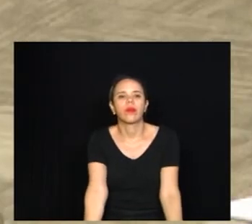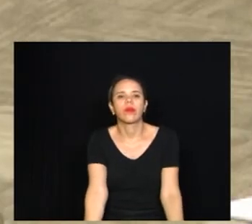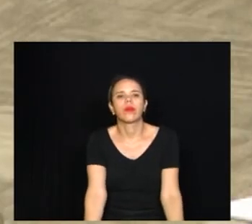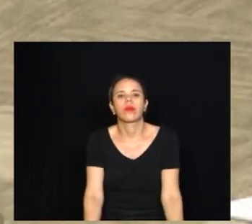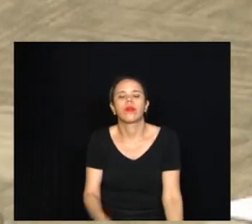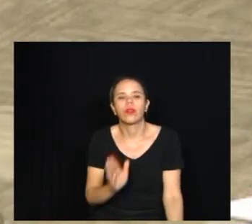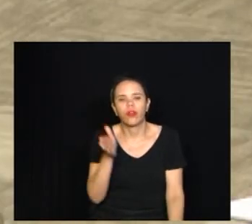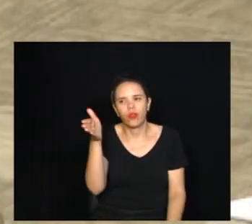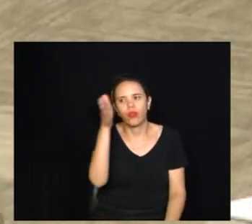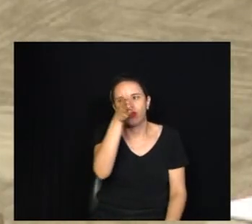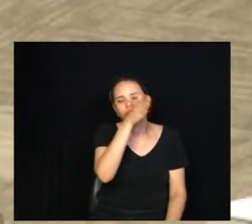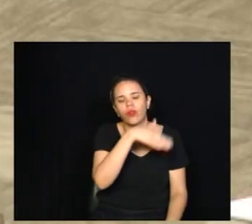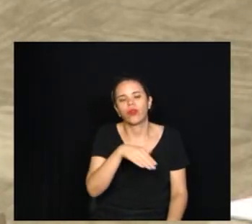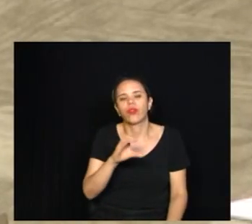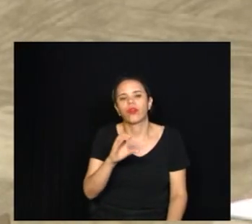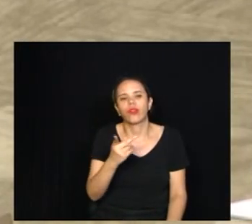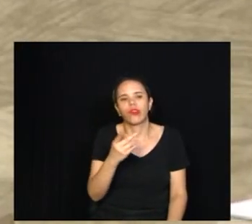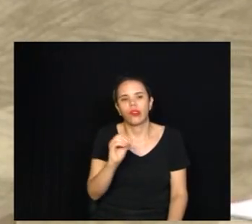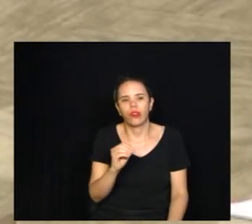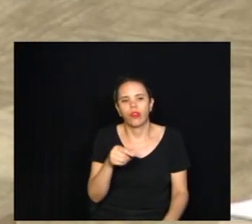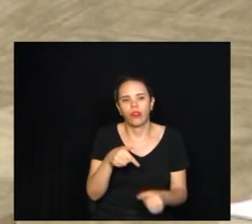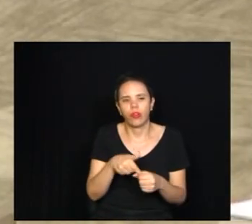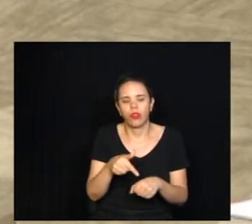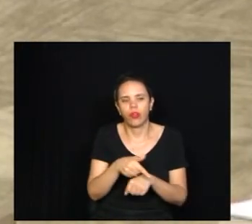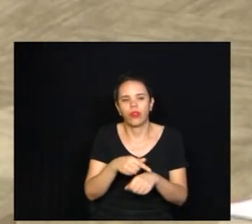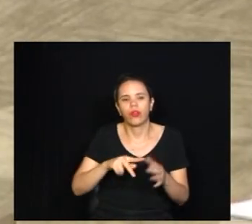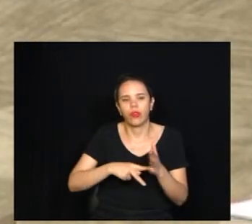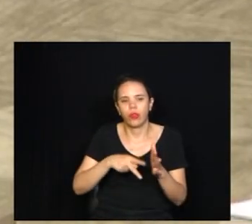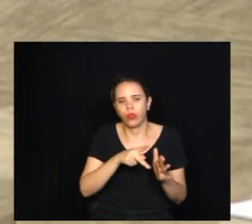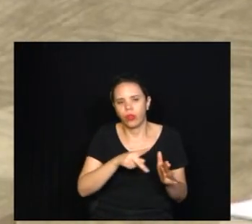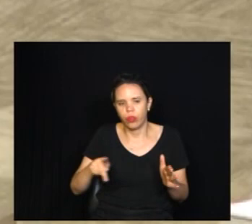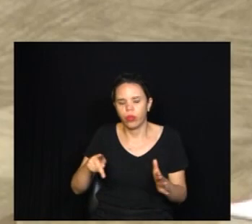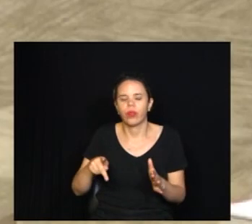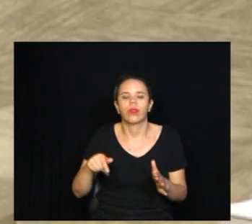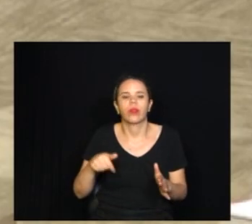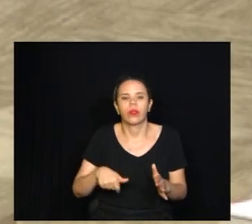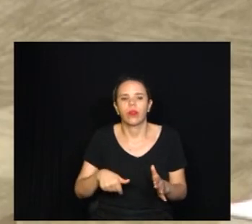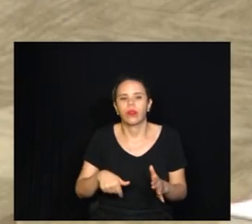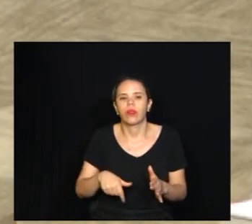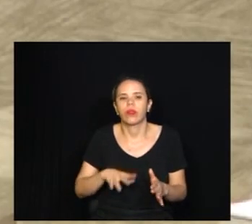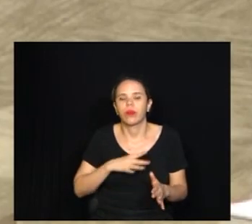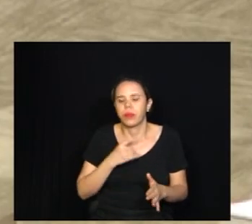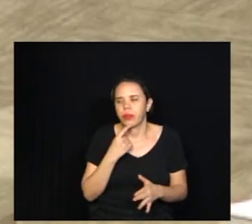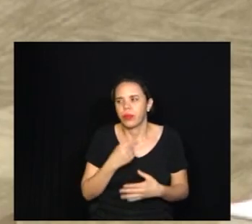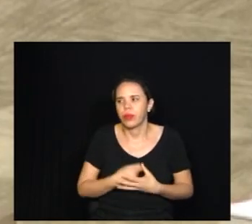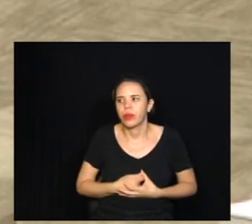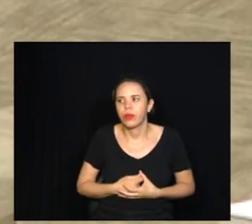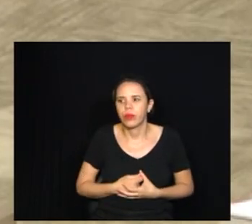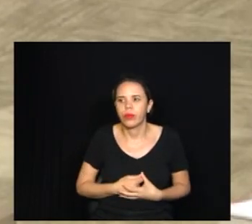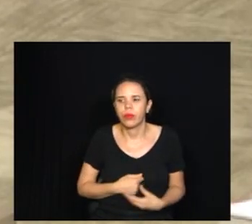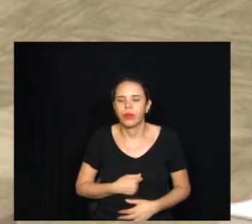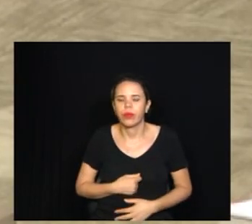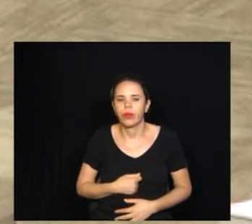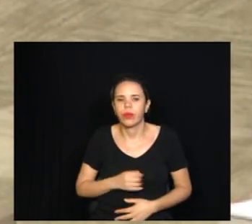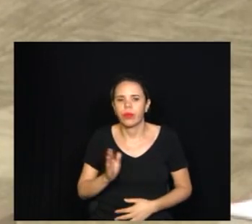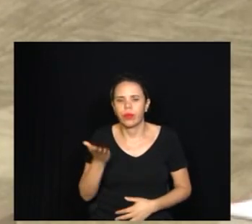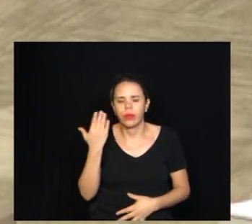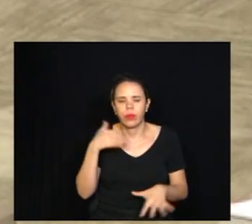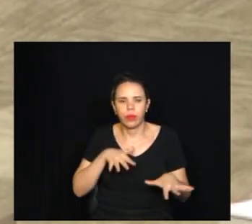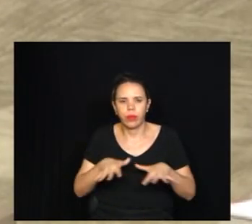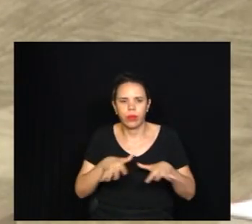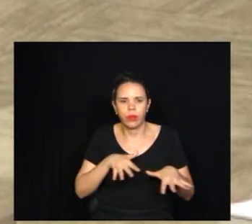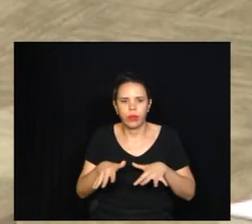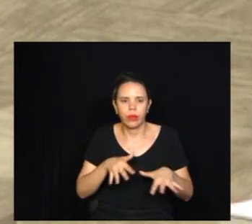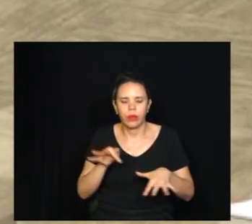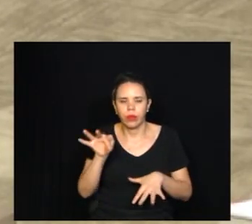Já andei falando com o seu Chico Frentista, que é o presidente do sindicato dos frentistas aqui no município de Campinas, onde ele já se mobilizou através